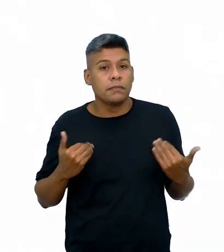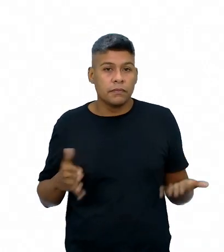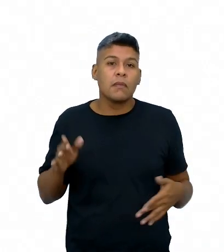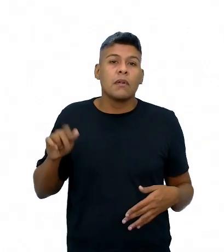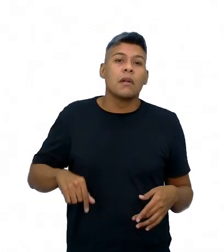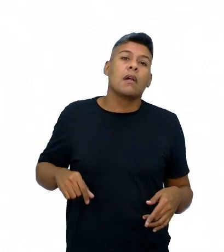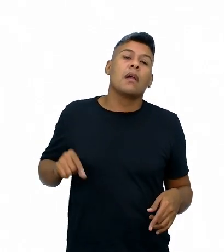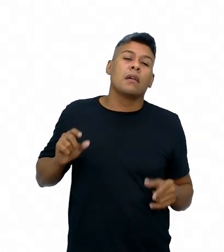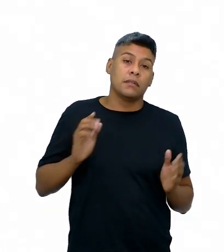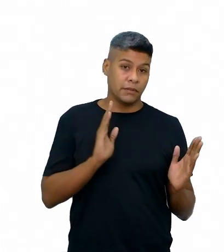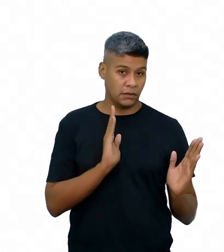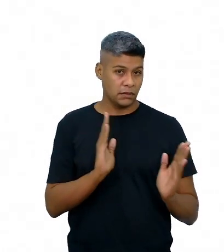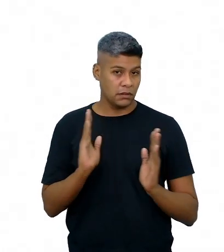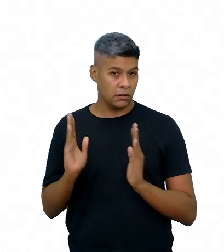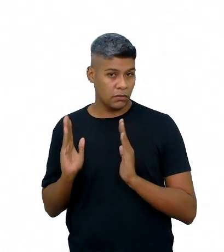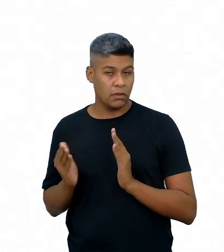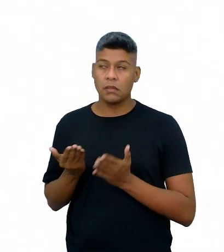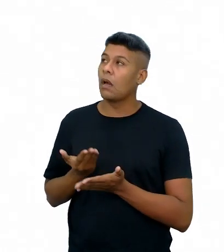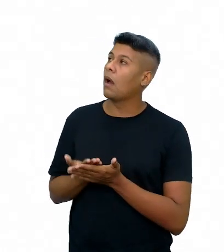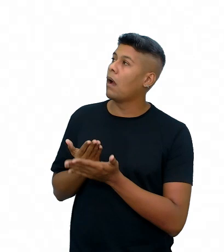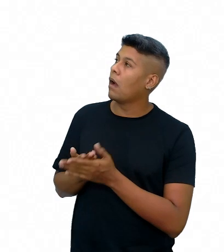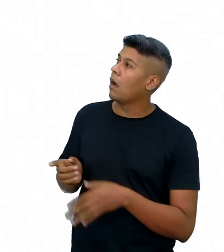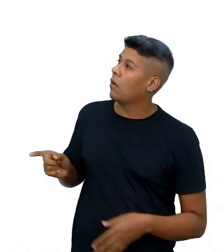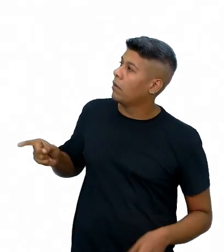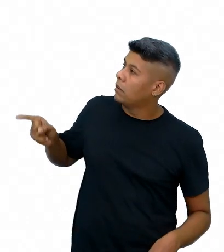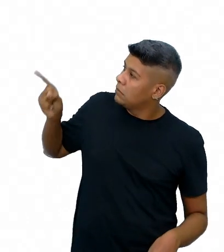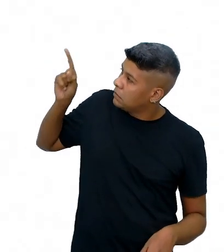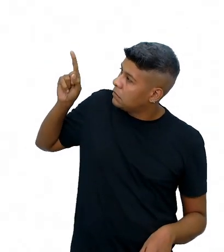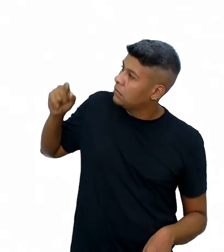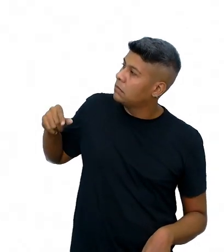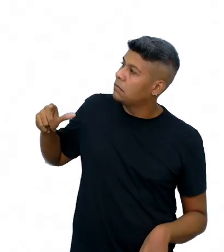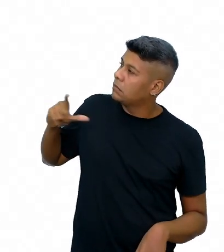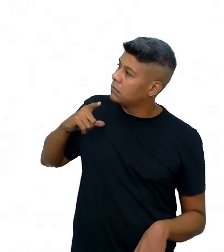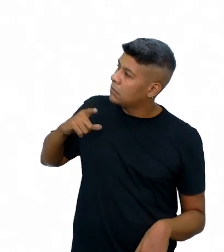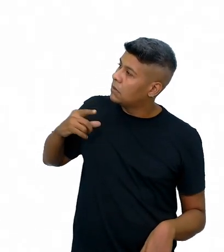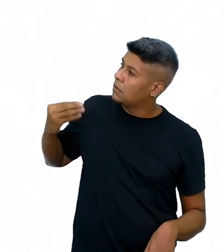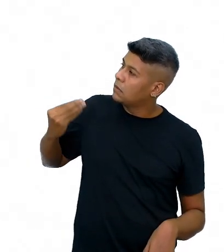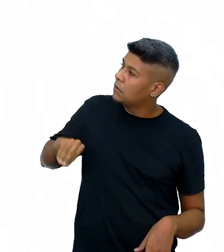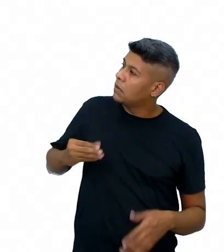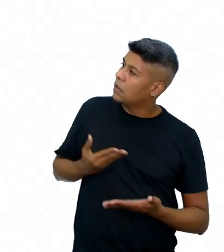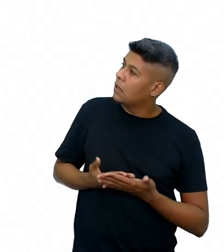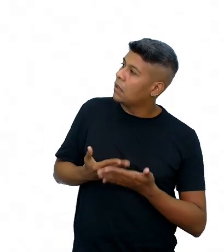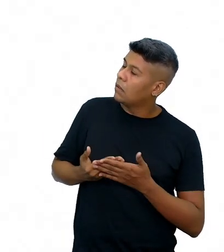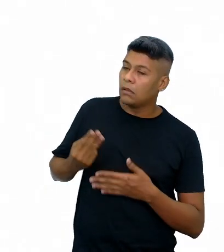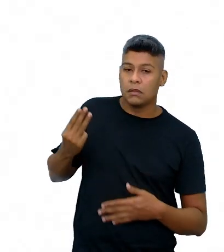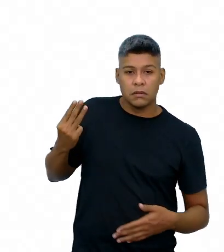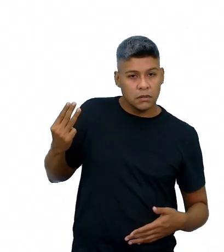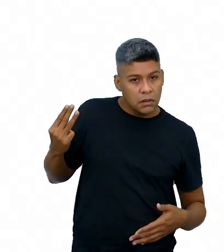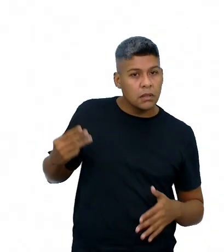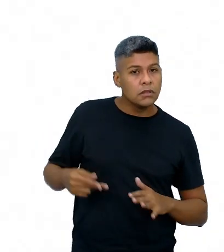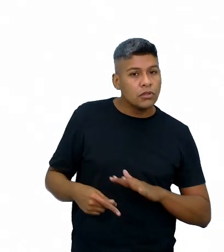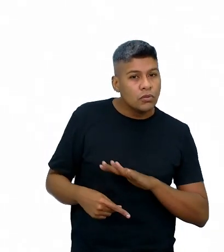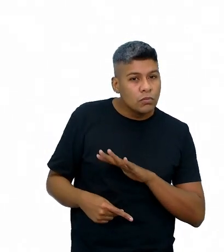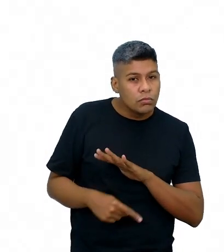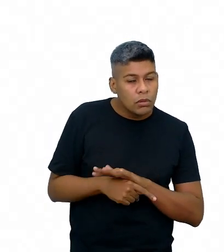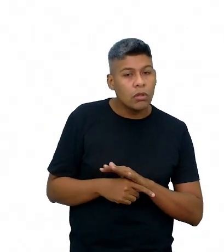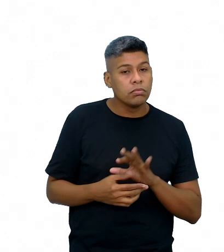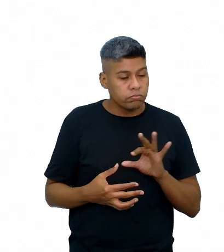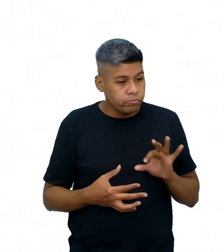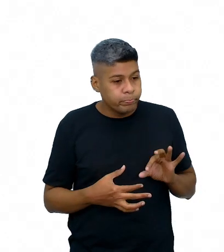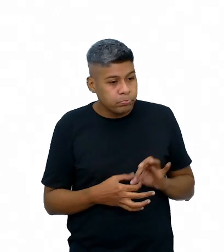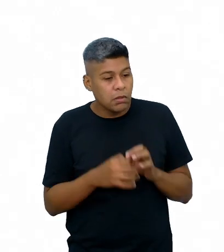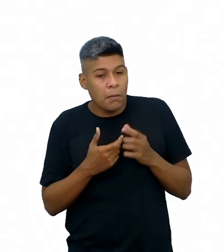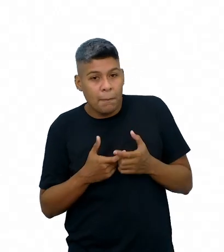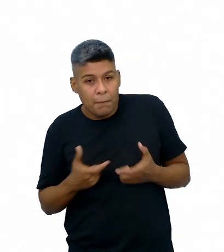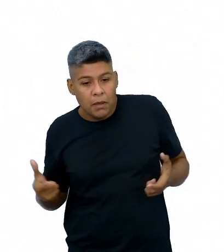é a sequência das aulas na qual está inserida a aula 3. Então, ela faz parte de um conjunto maior